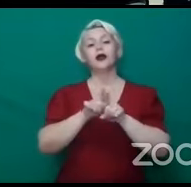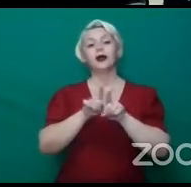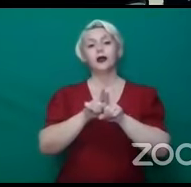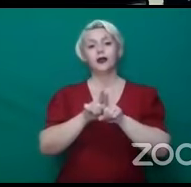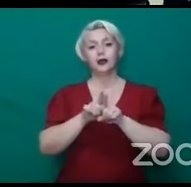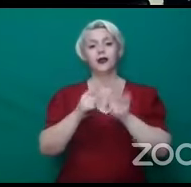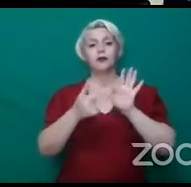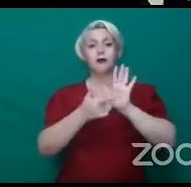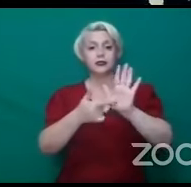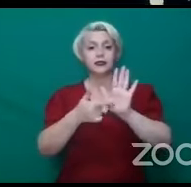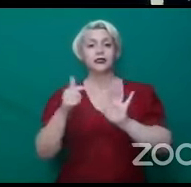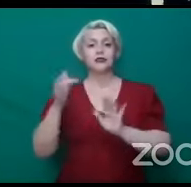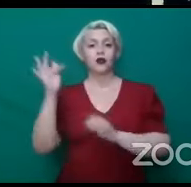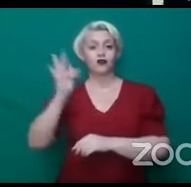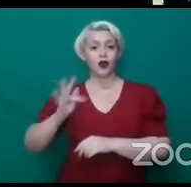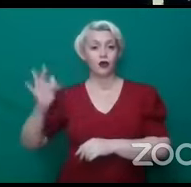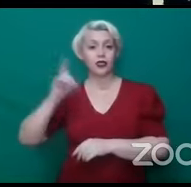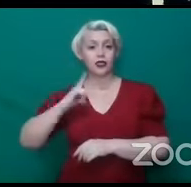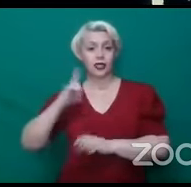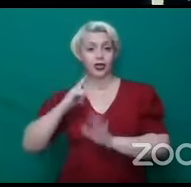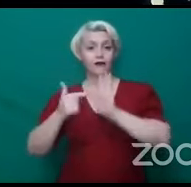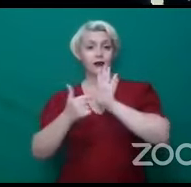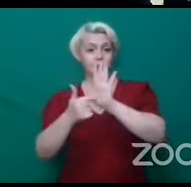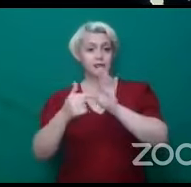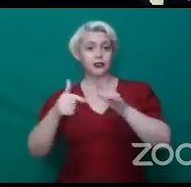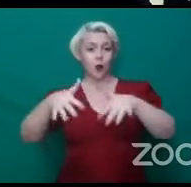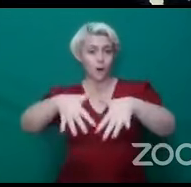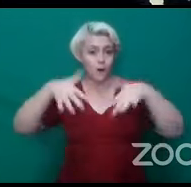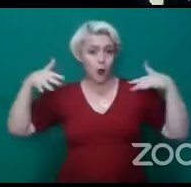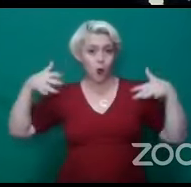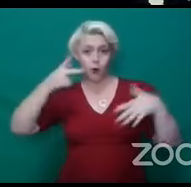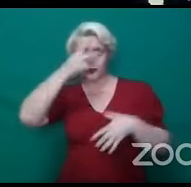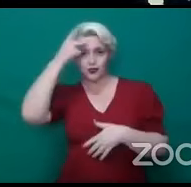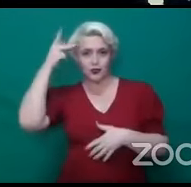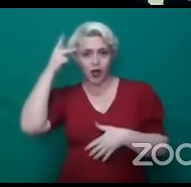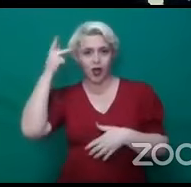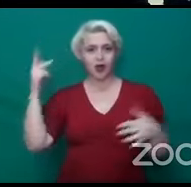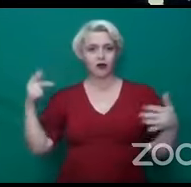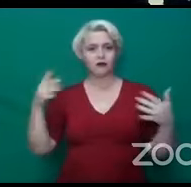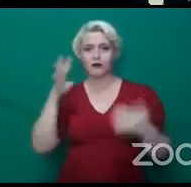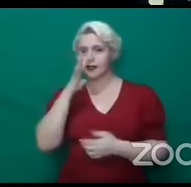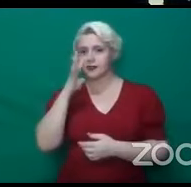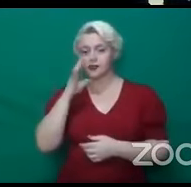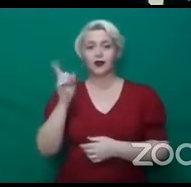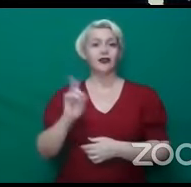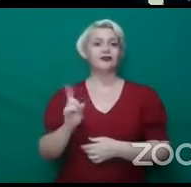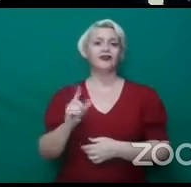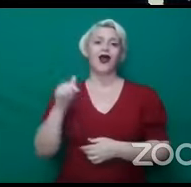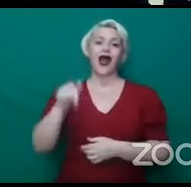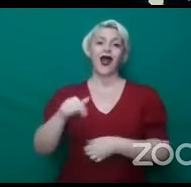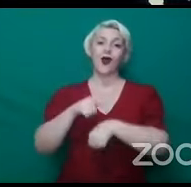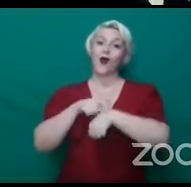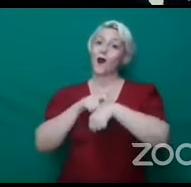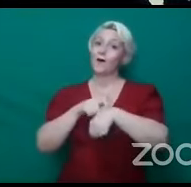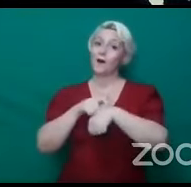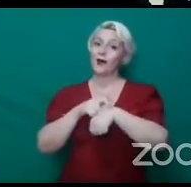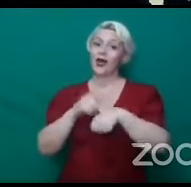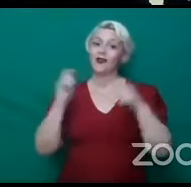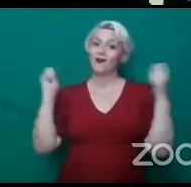apresentação na faculdade, teve alguma apresentação também para o público, o pessoal Não, essa assistindo? é a primeira vez.